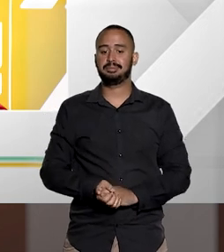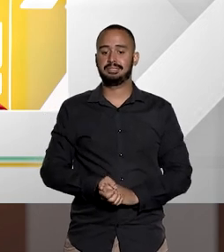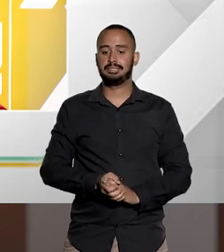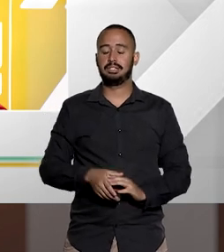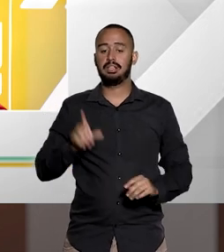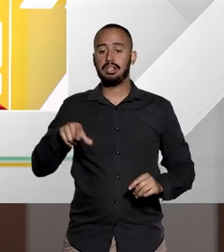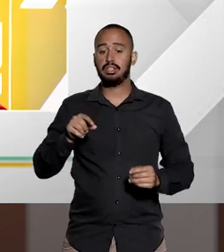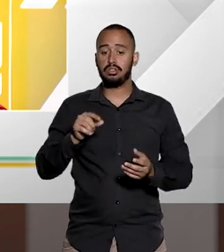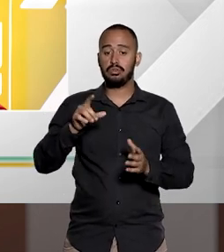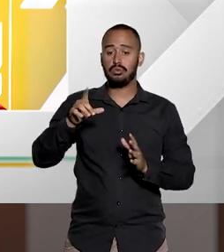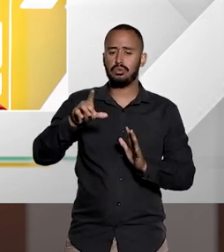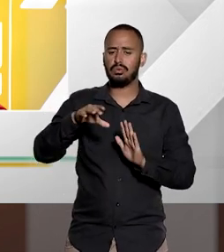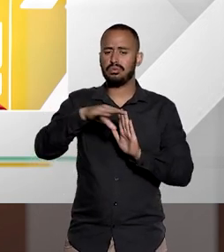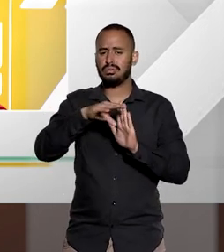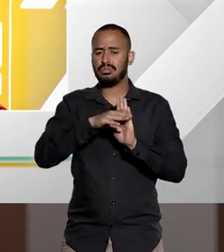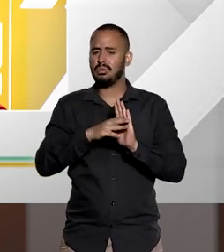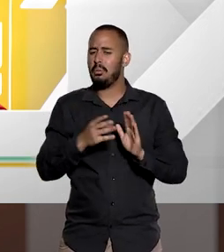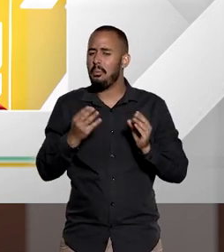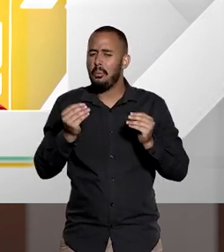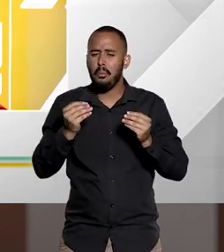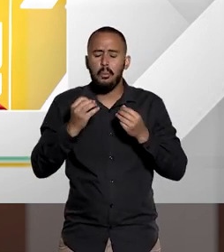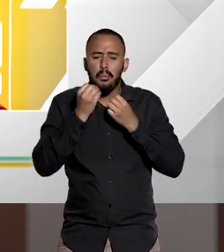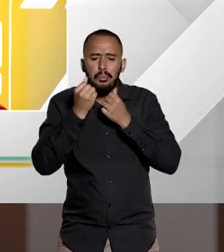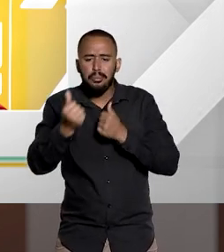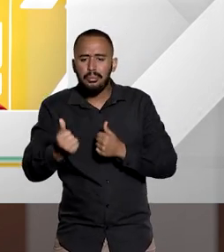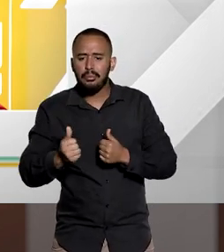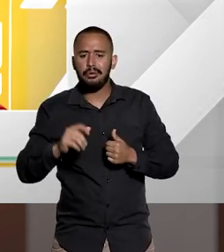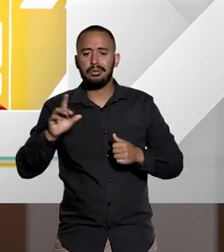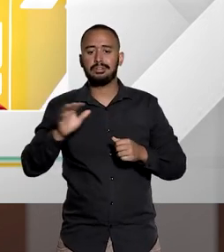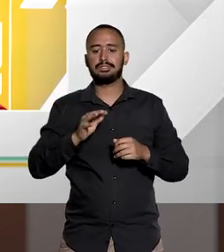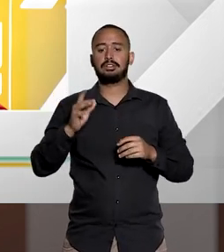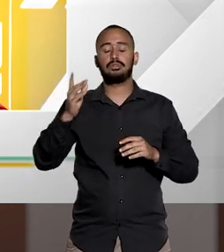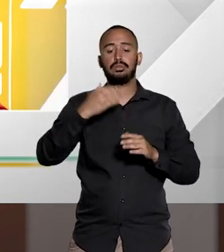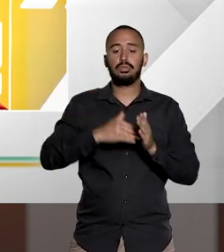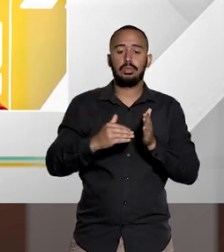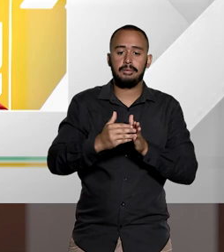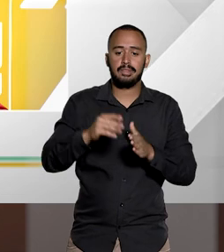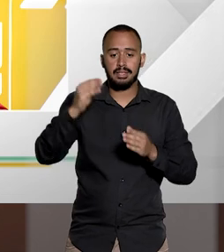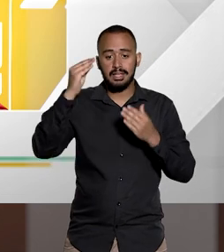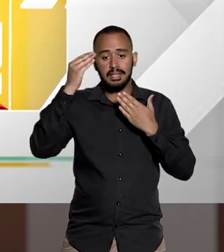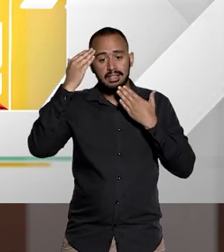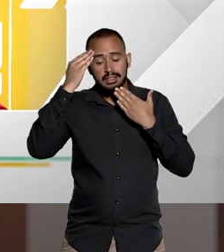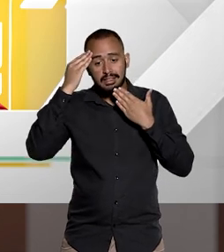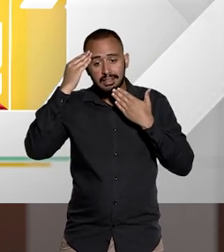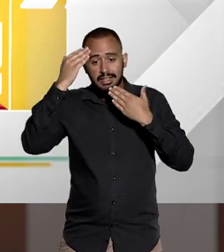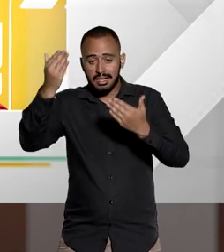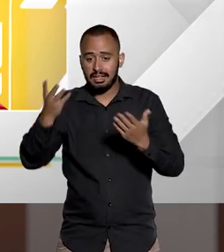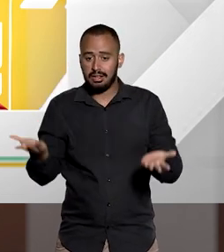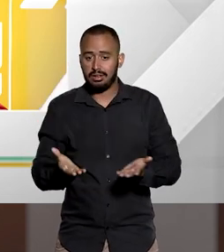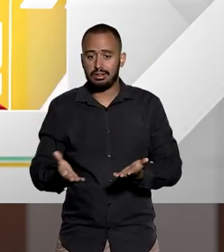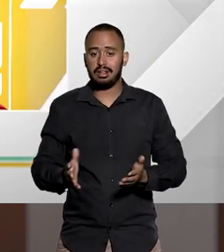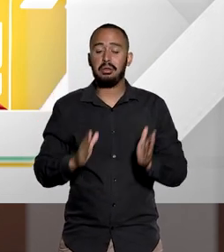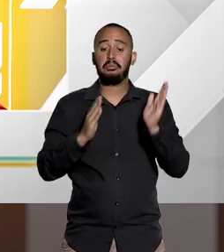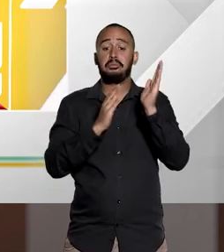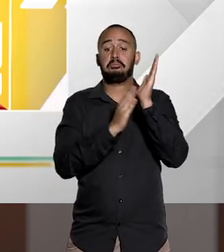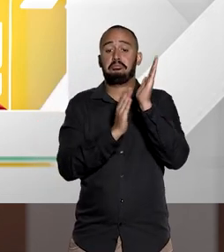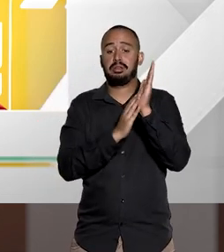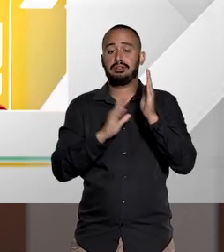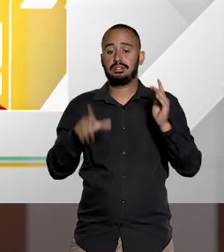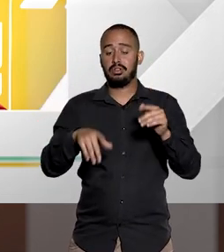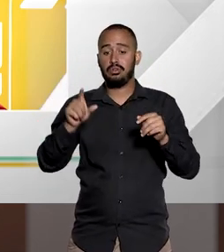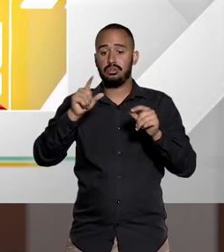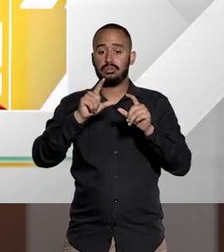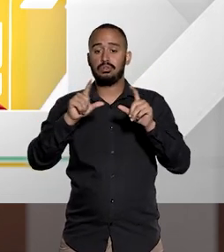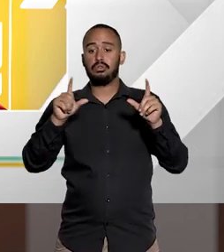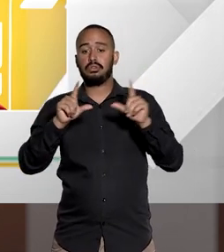também foram muito ricos, eu acho que são caros e úteis para todos os que entendam a matéria. Então, eu quero agradecer e parabenizar o